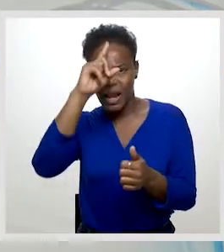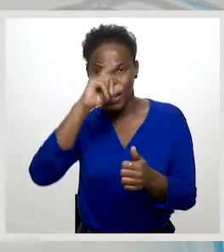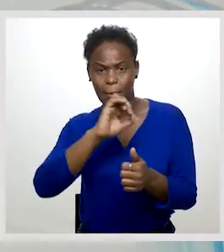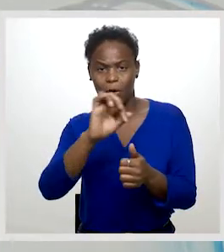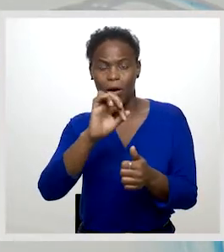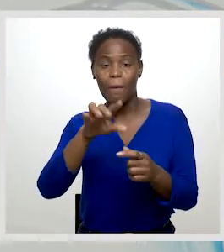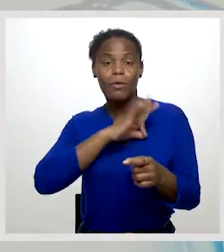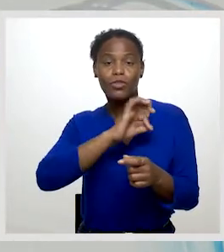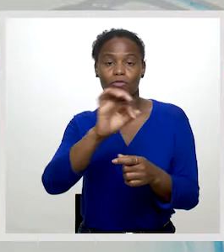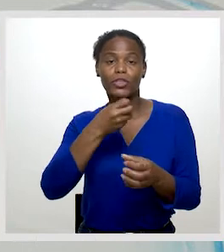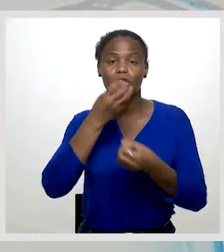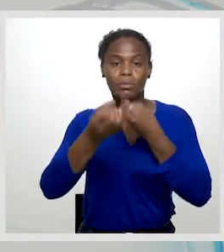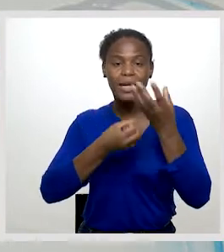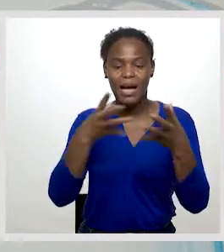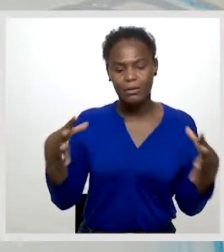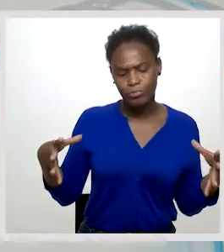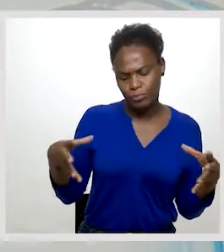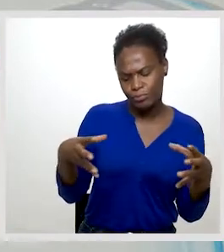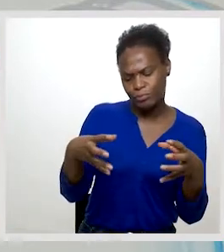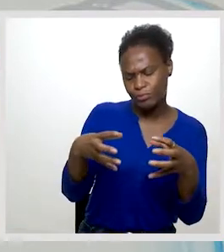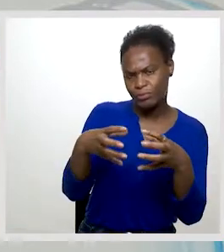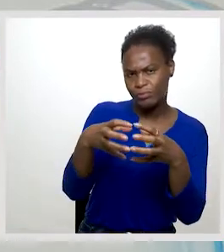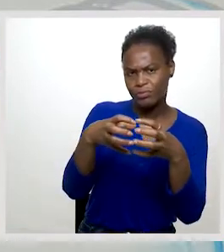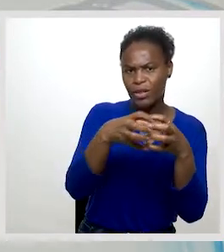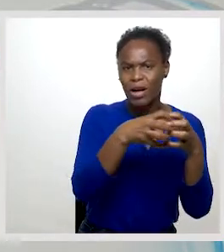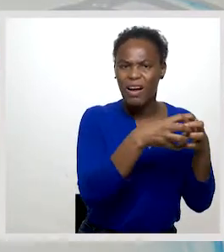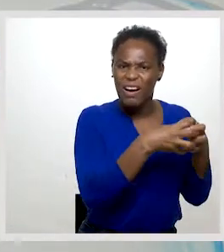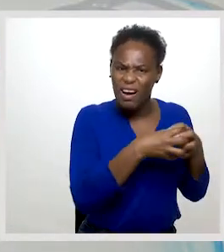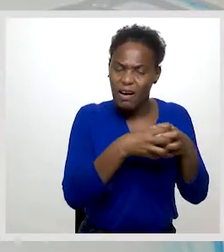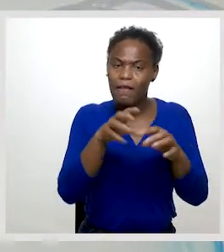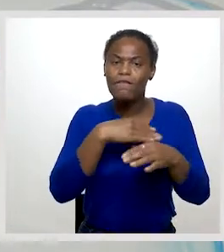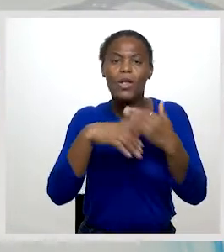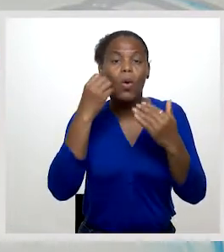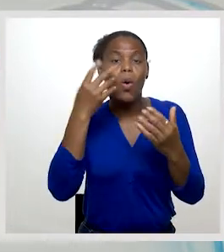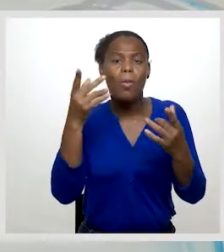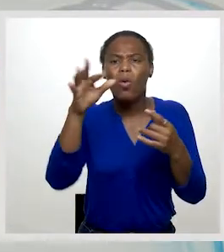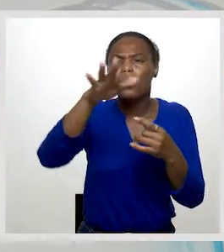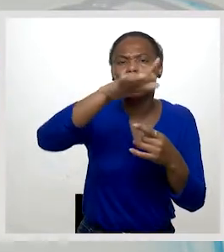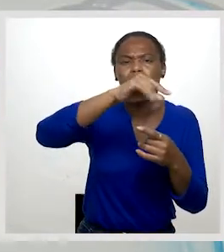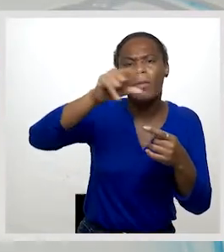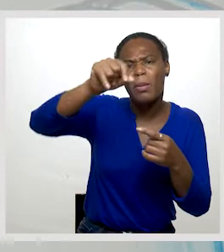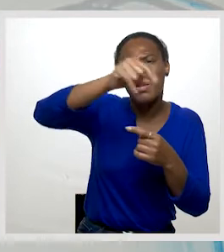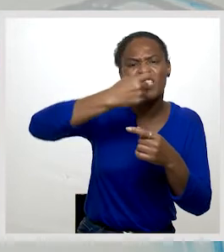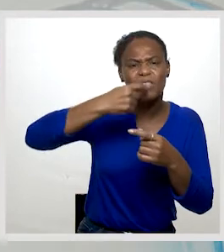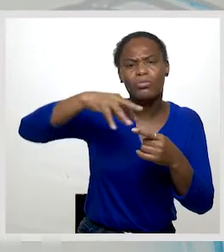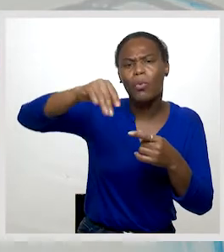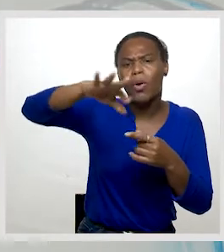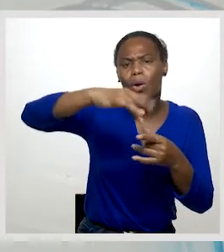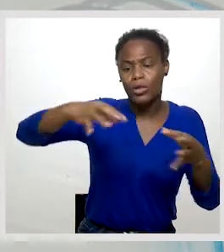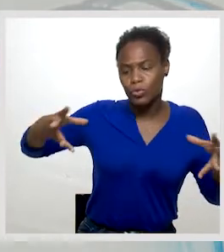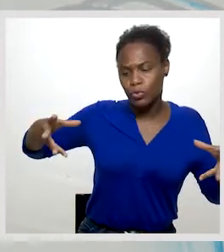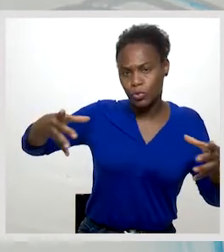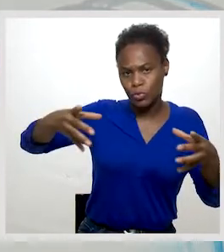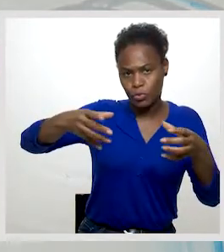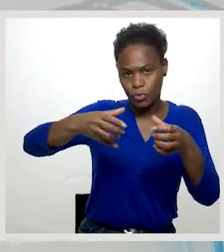passado, essa criação ou junção teria feito de que maneira? As partículas se juntaram, aumentando de tamanho,